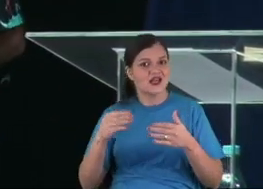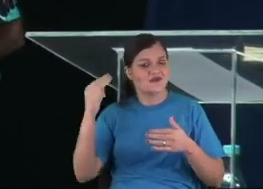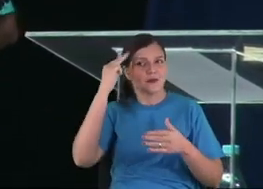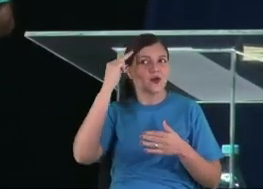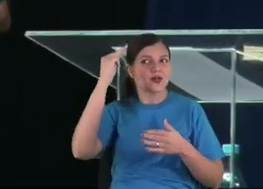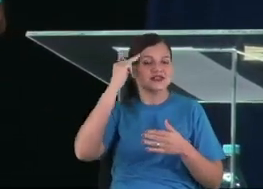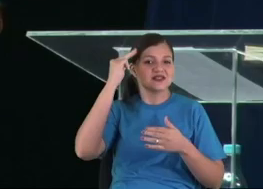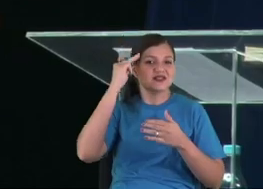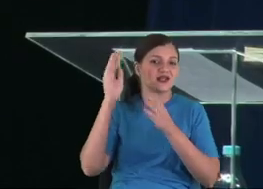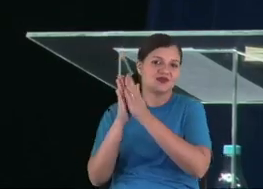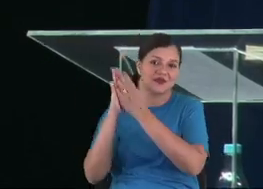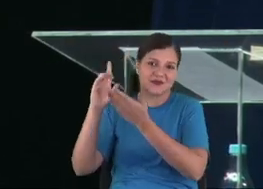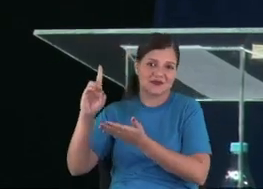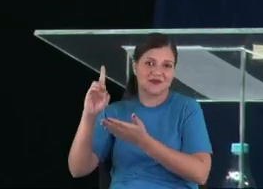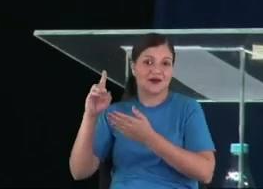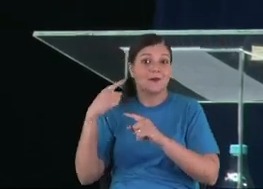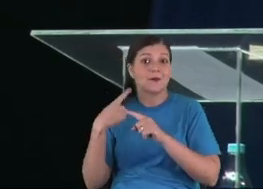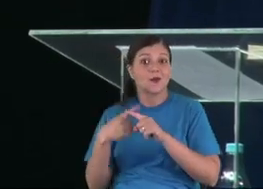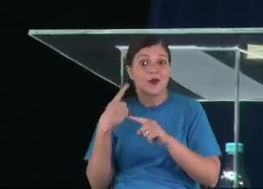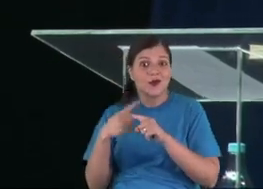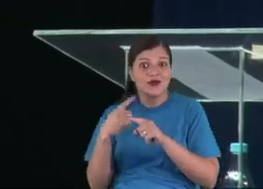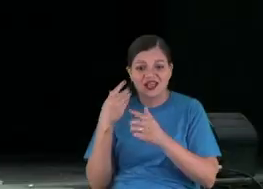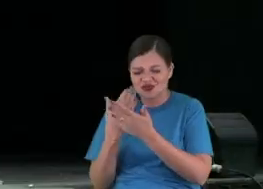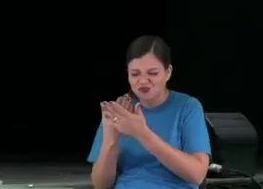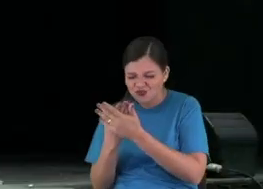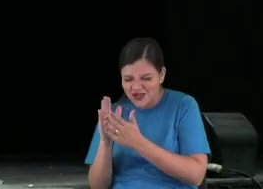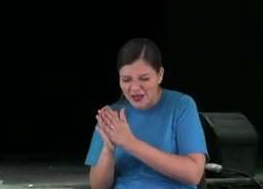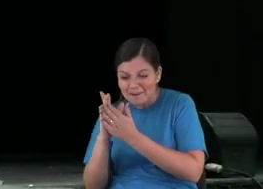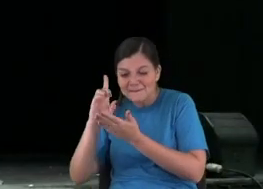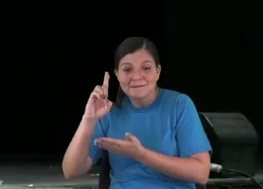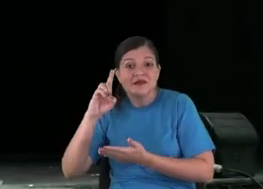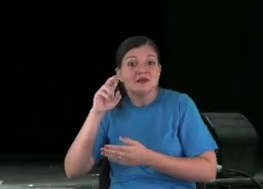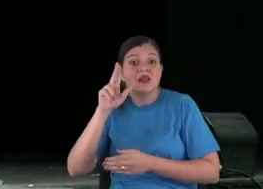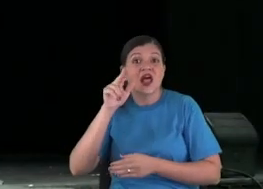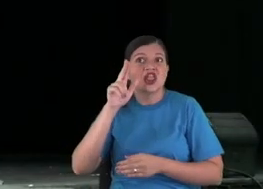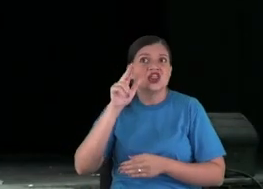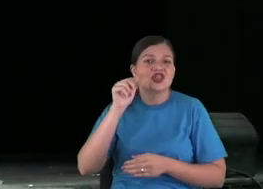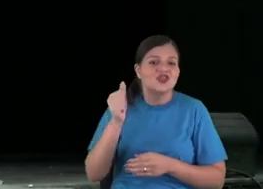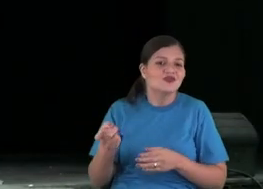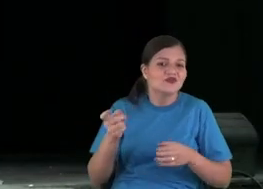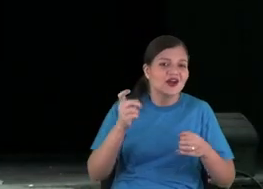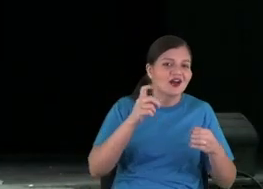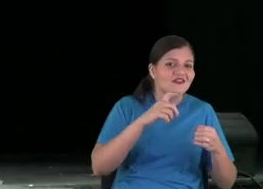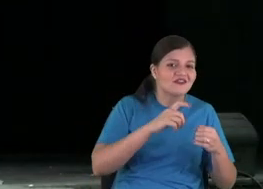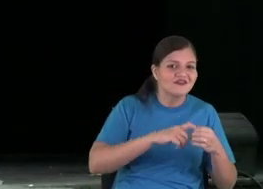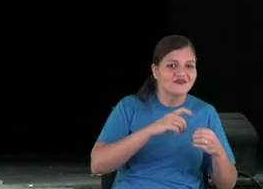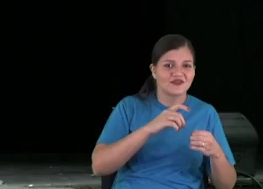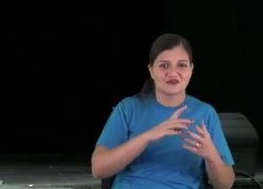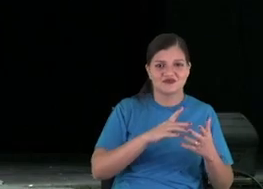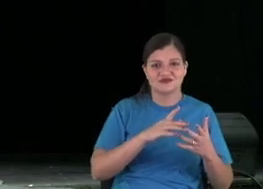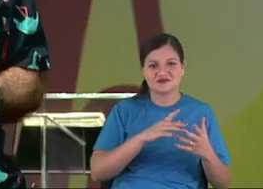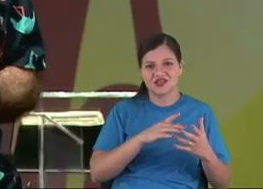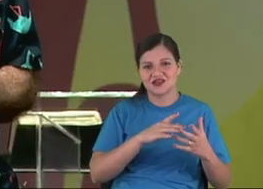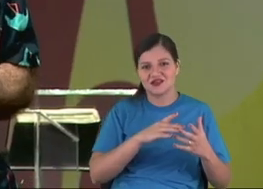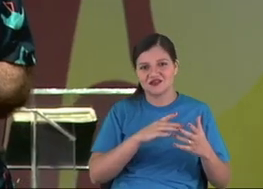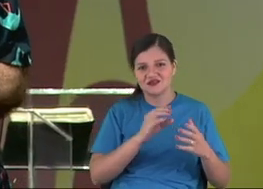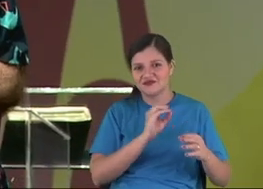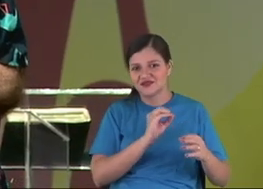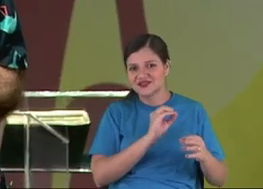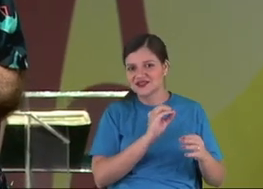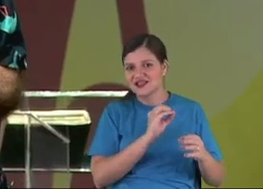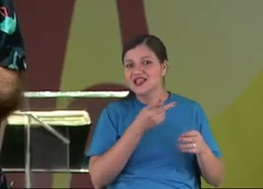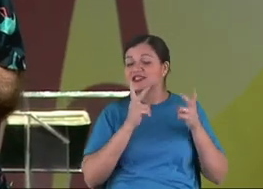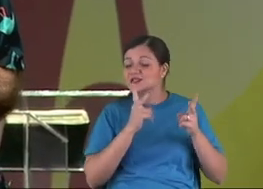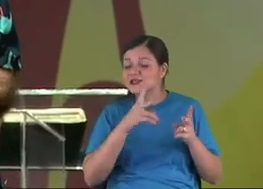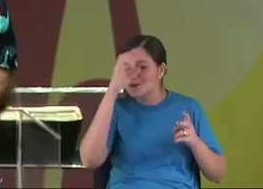porque a palavra de Deus não volta vazio. Deus nos recompensa, porque que nós que fomos criados na imagem de Deus não devemos recompensar nossos filhos quando